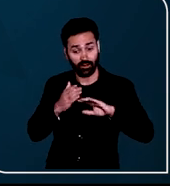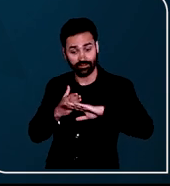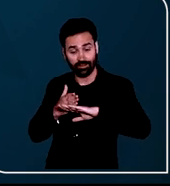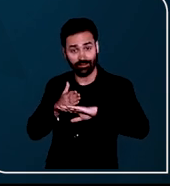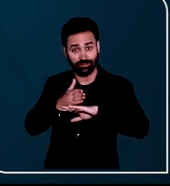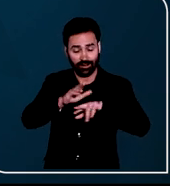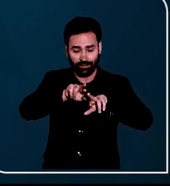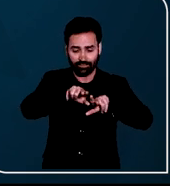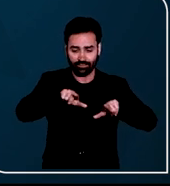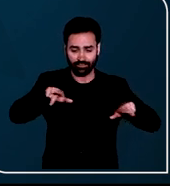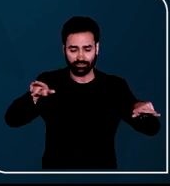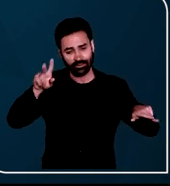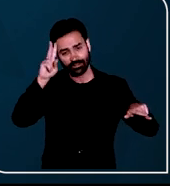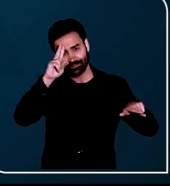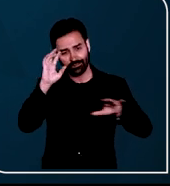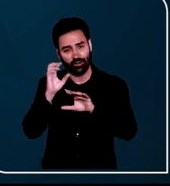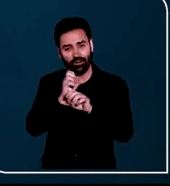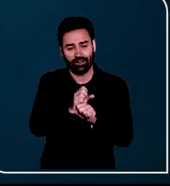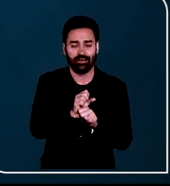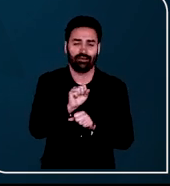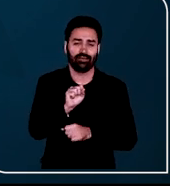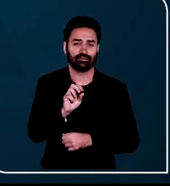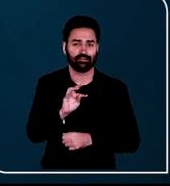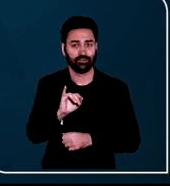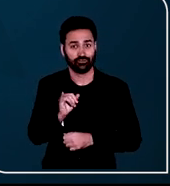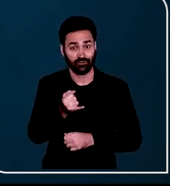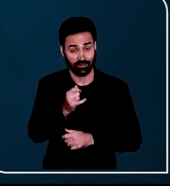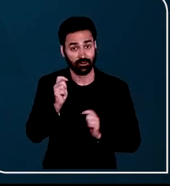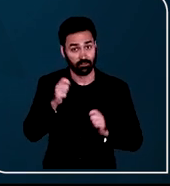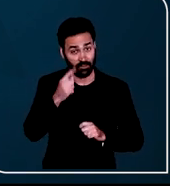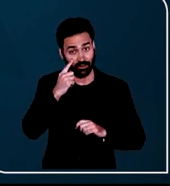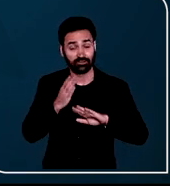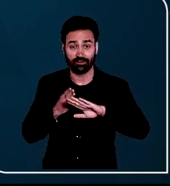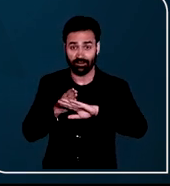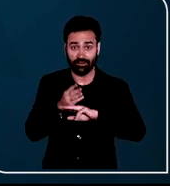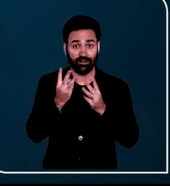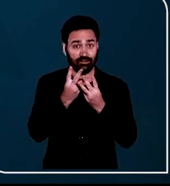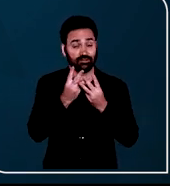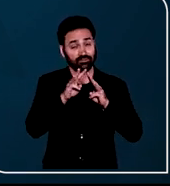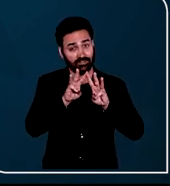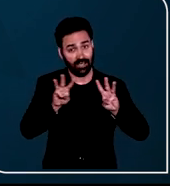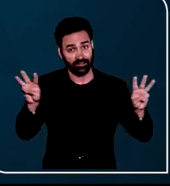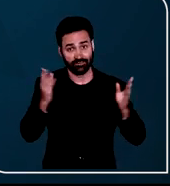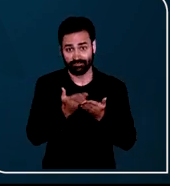do STJ acessando memoria.stj.jus.br.